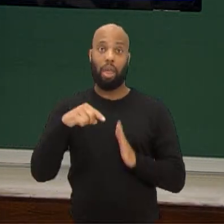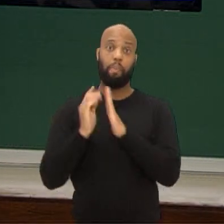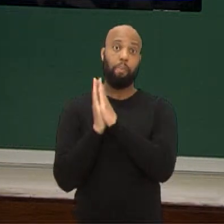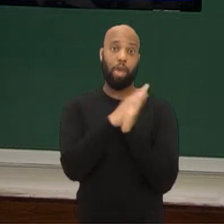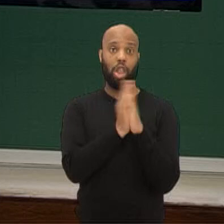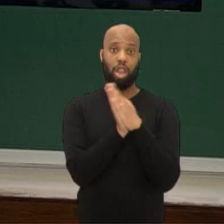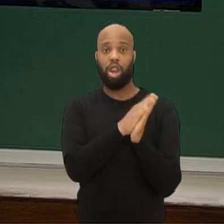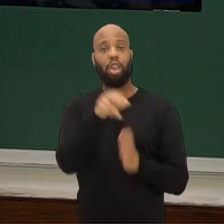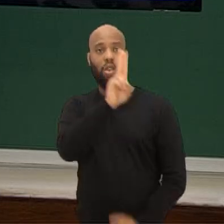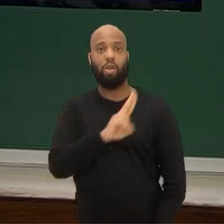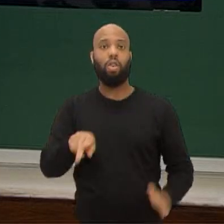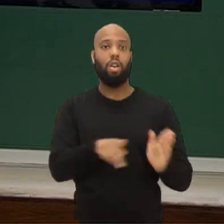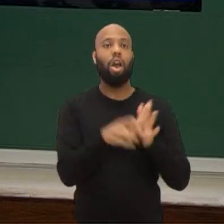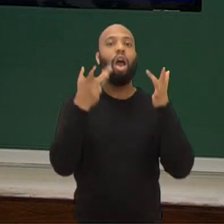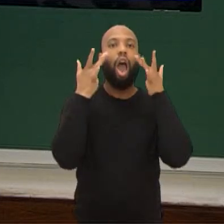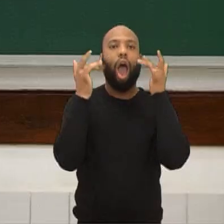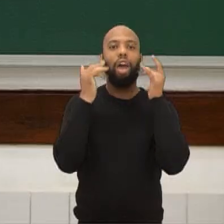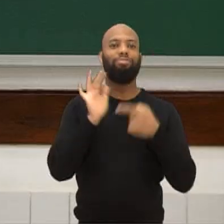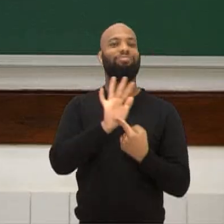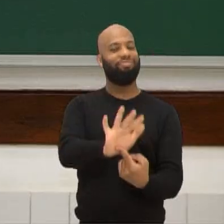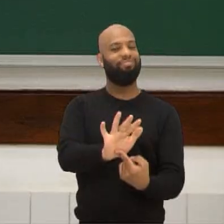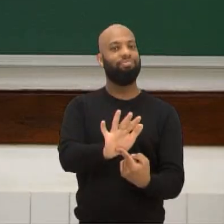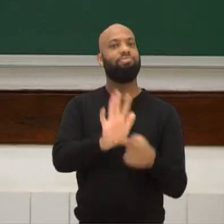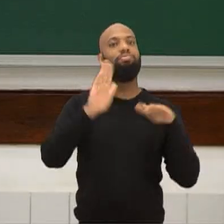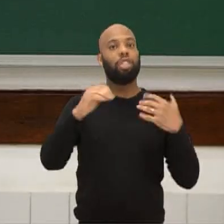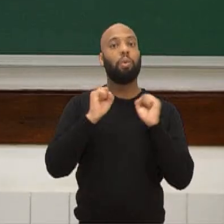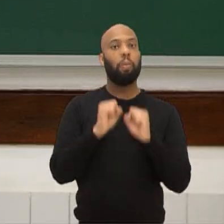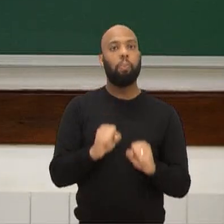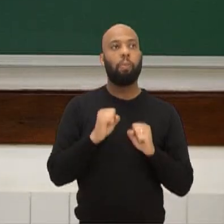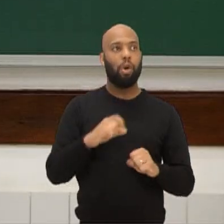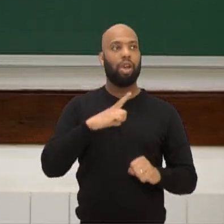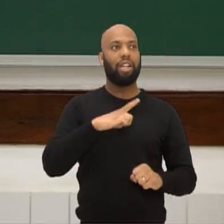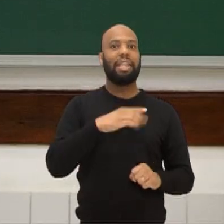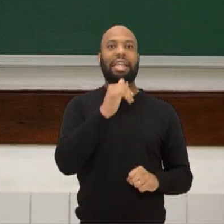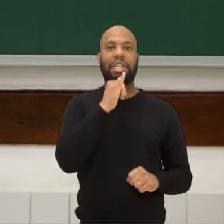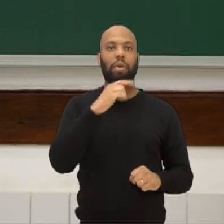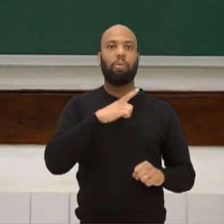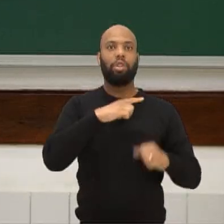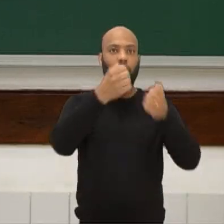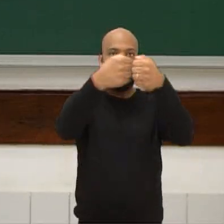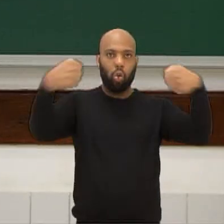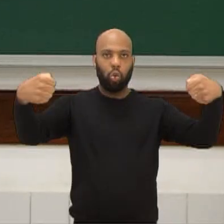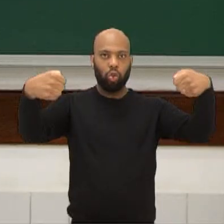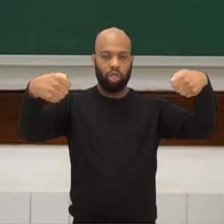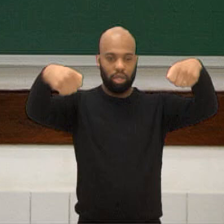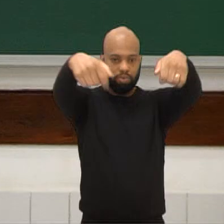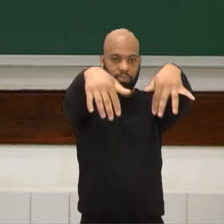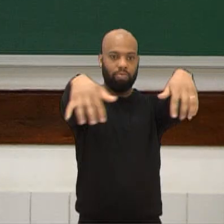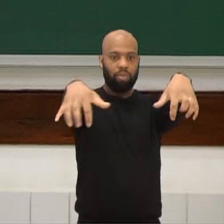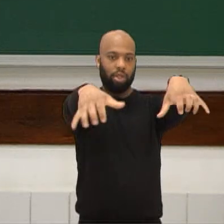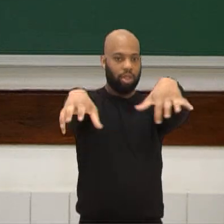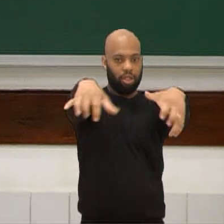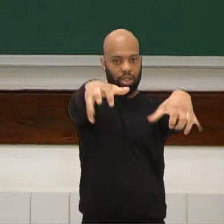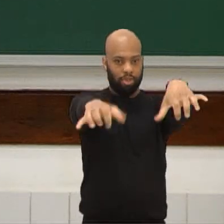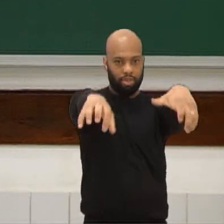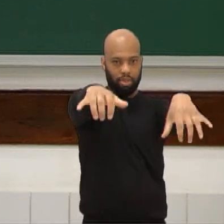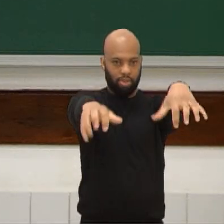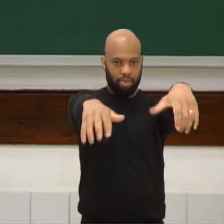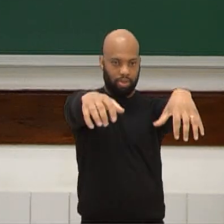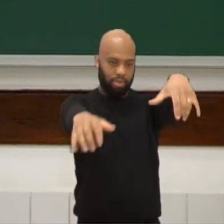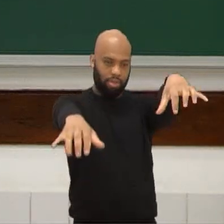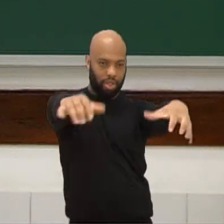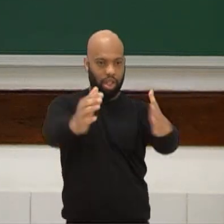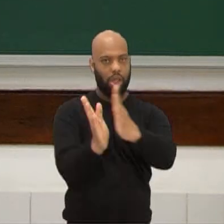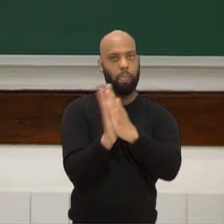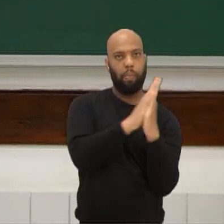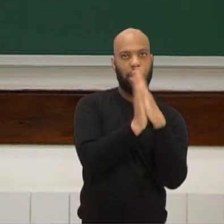é um bonequinho ali que você pode estar atrás de uma cortina, atrás de um pano, né, na mão, nos dedos, vários